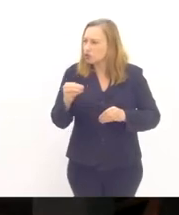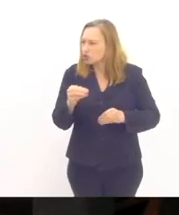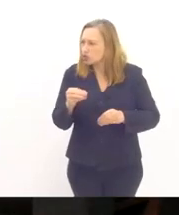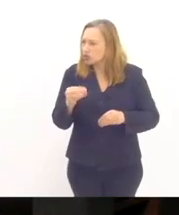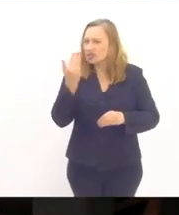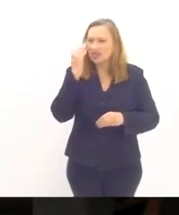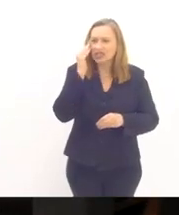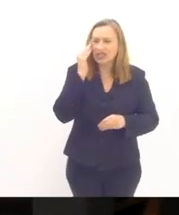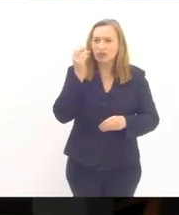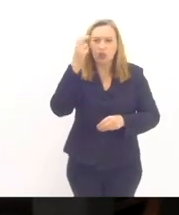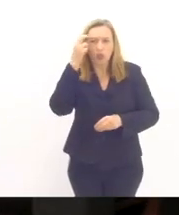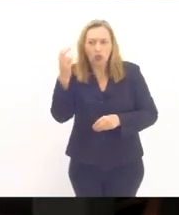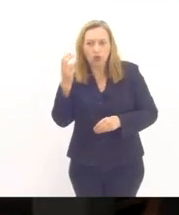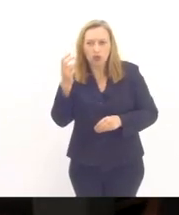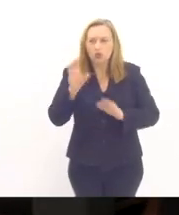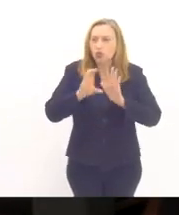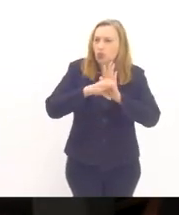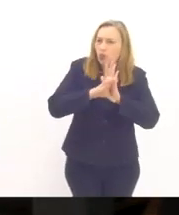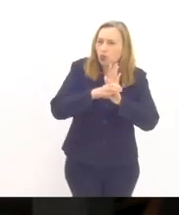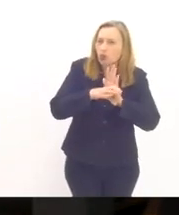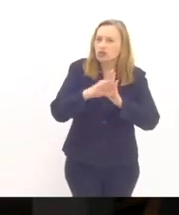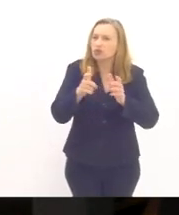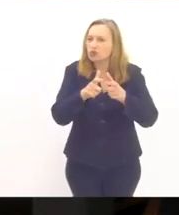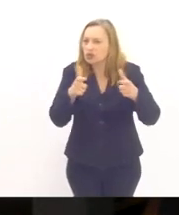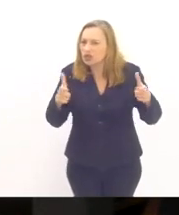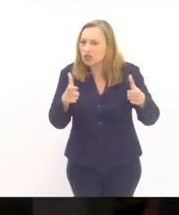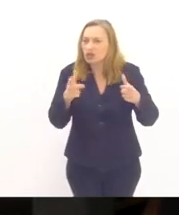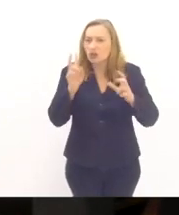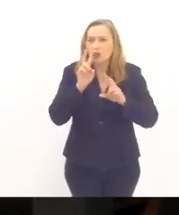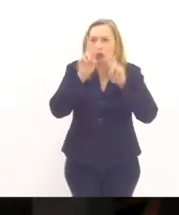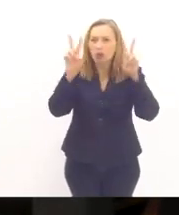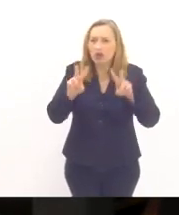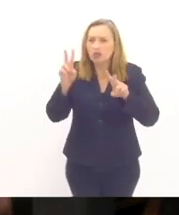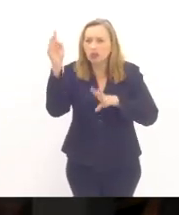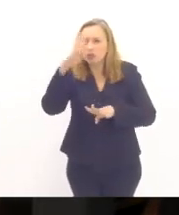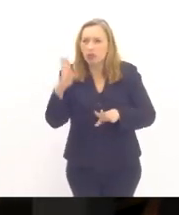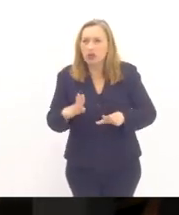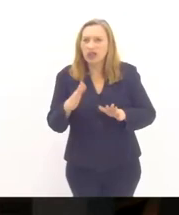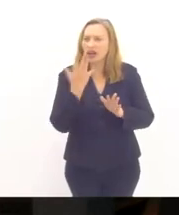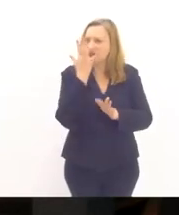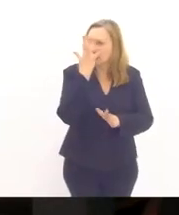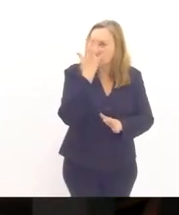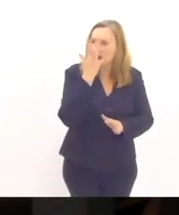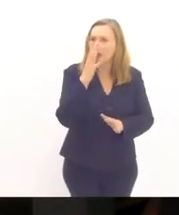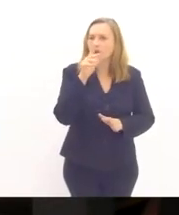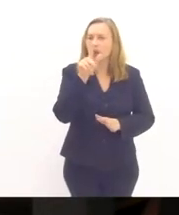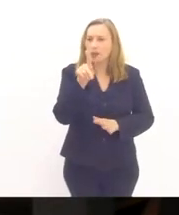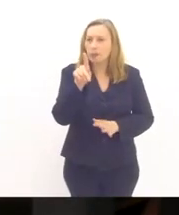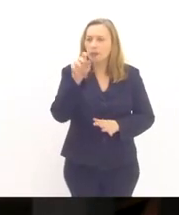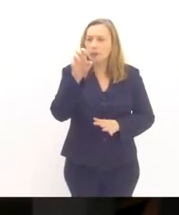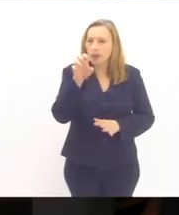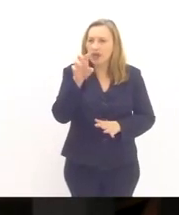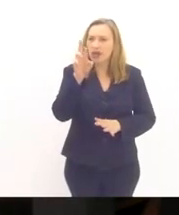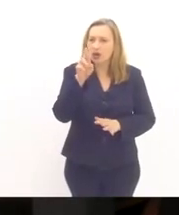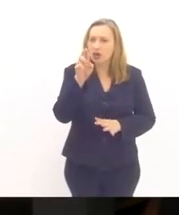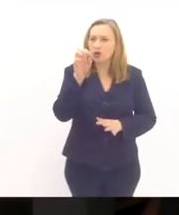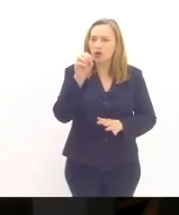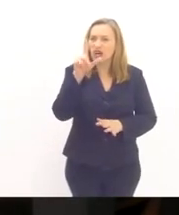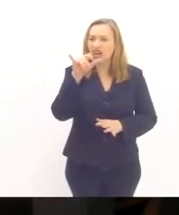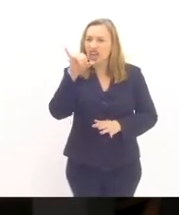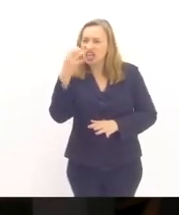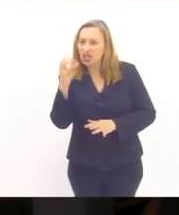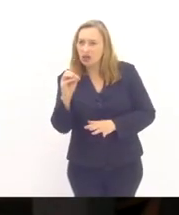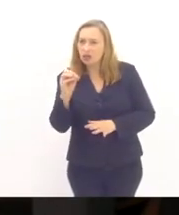compreende como cultura, como conceito maior, como olhando para o Brasil. Carnaval, Pelourinho, mas se ater à cultura